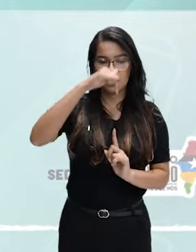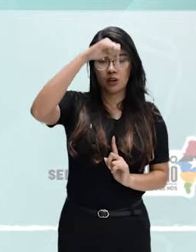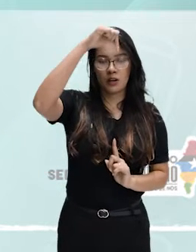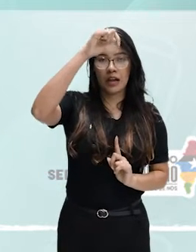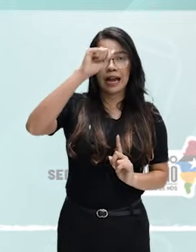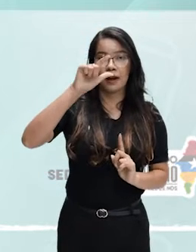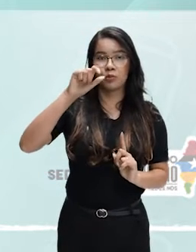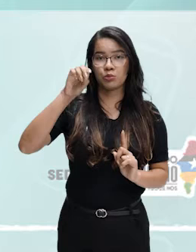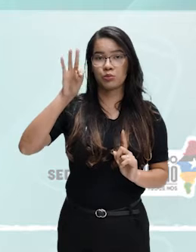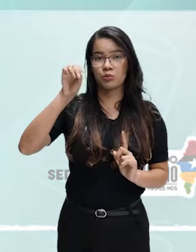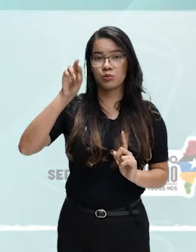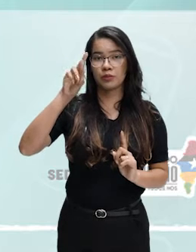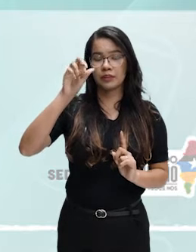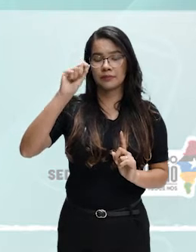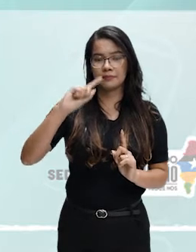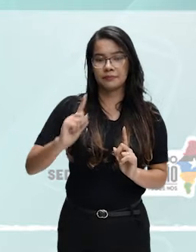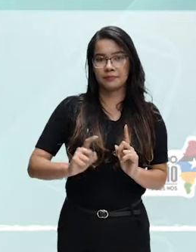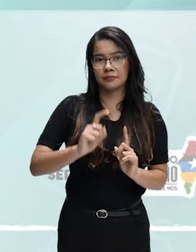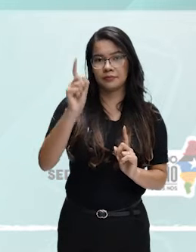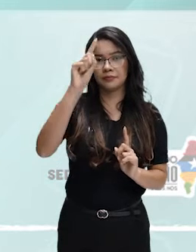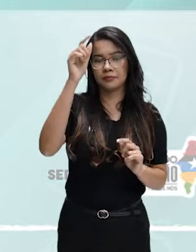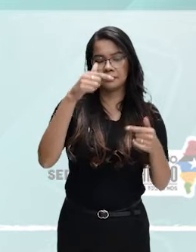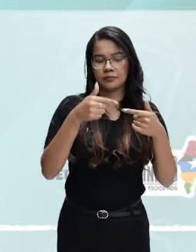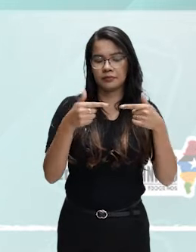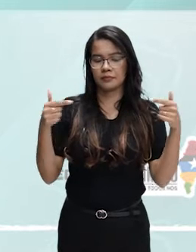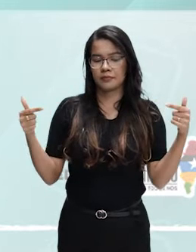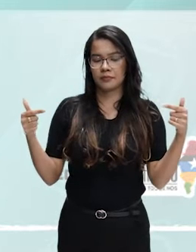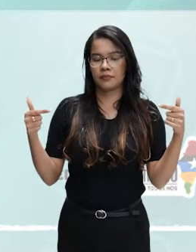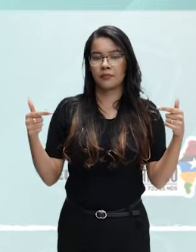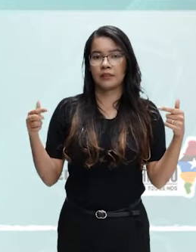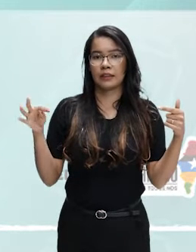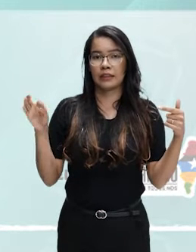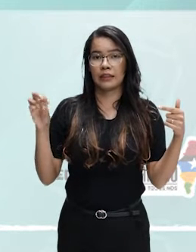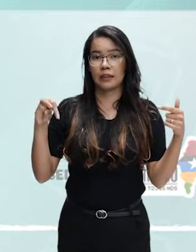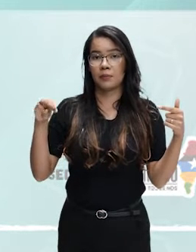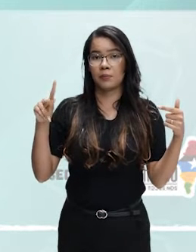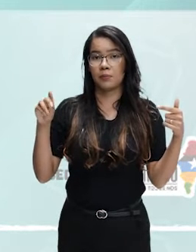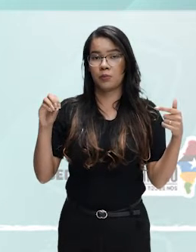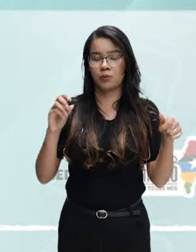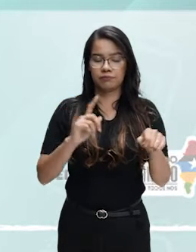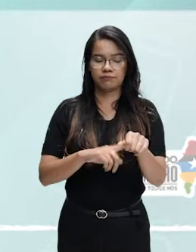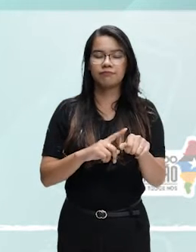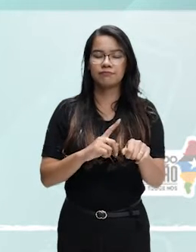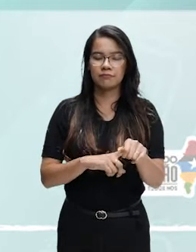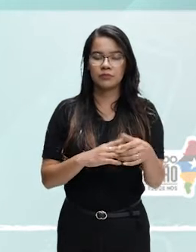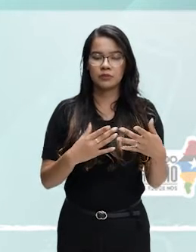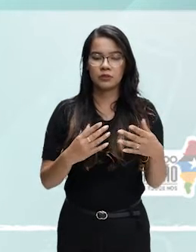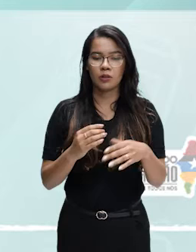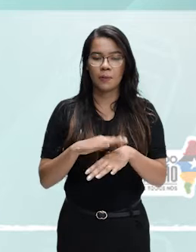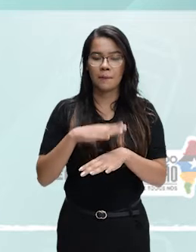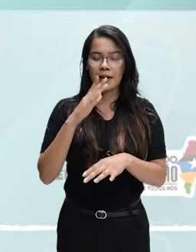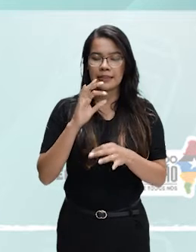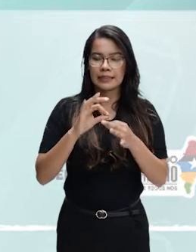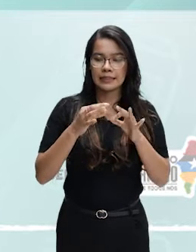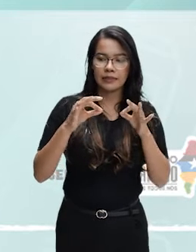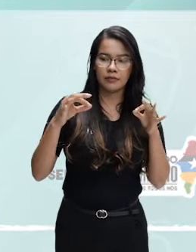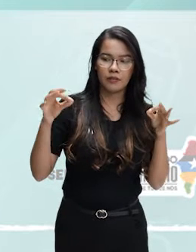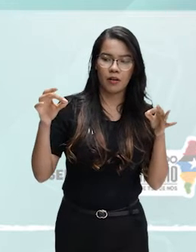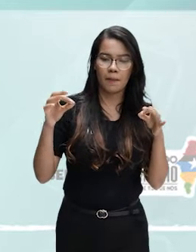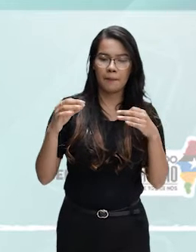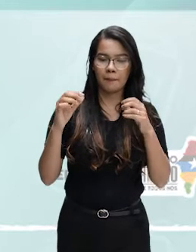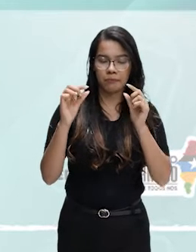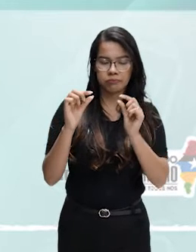percebe que ele vai perdendo a altura ao longo do tempo. Quanto mais se afasta, você percebe que a bolinha vai ganhando menos